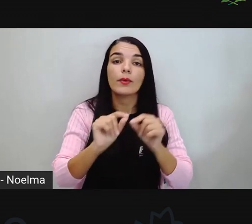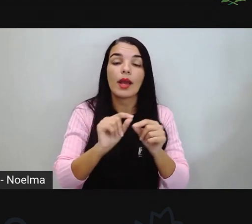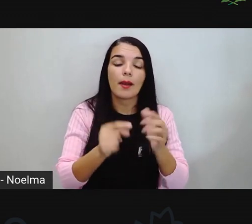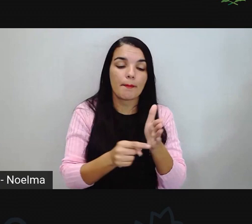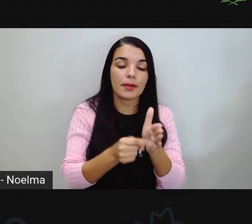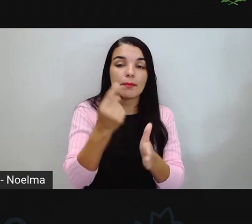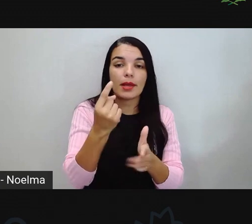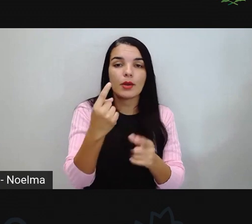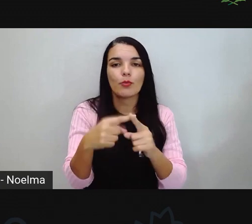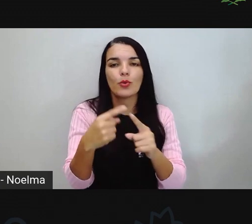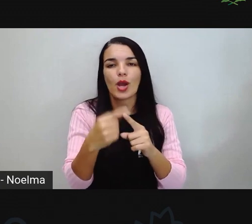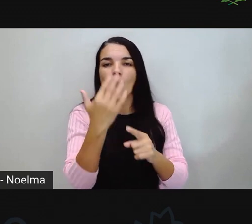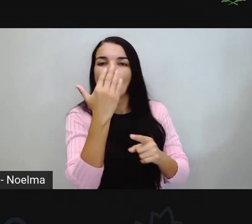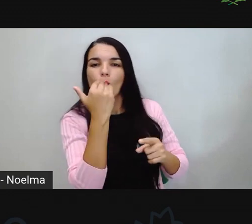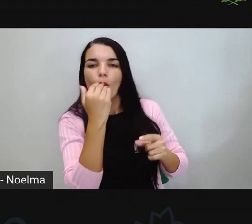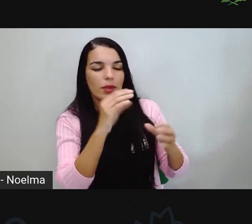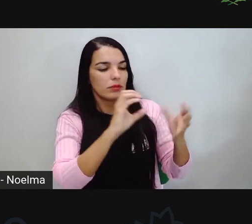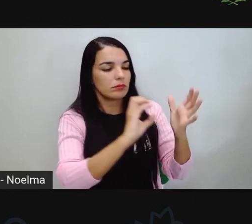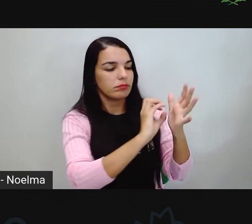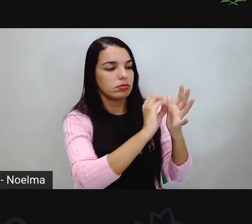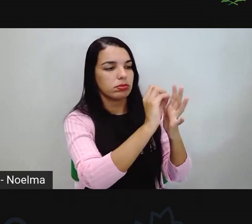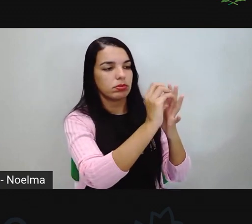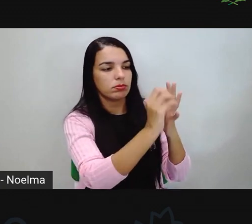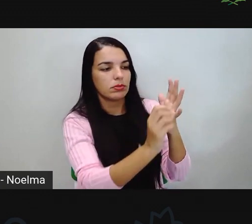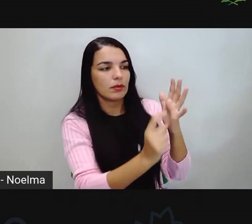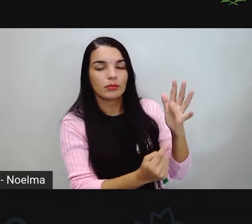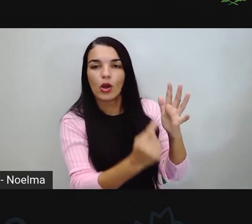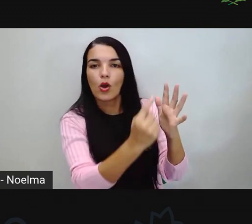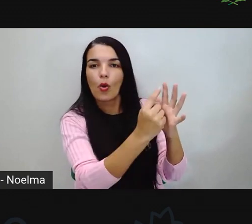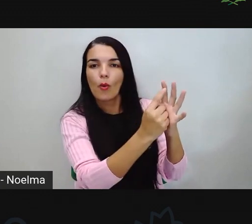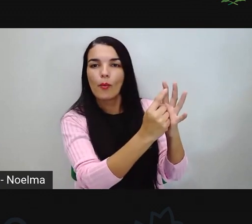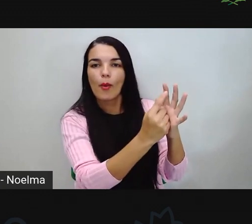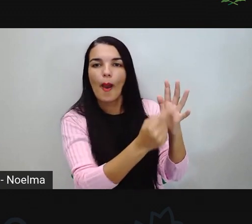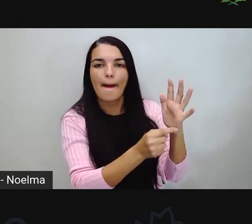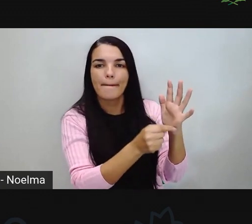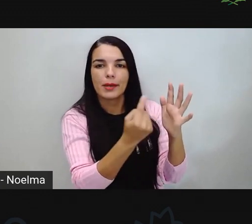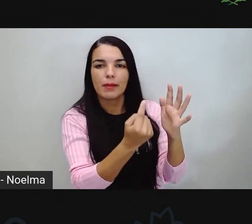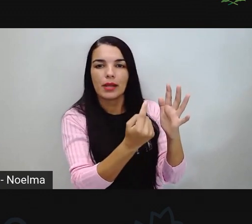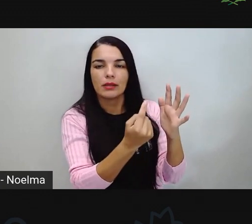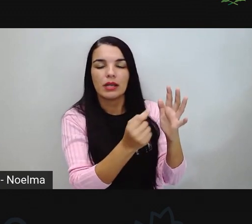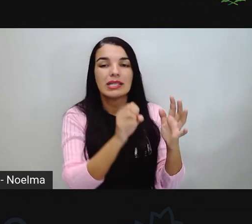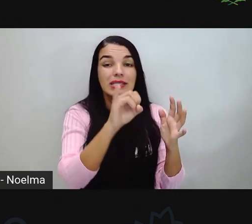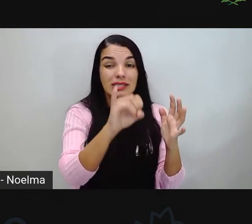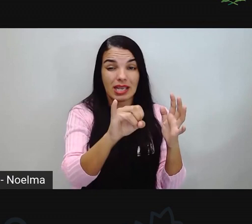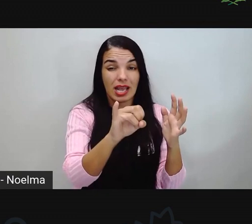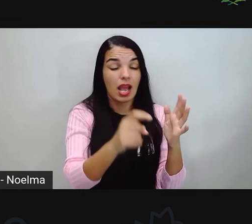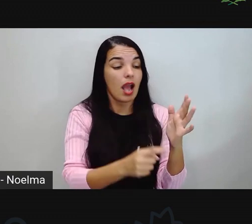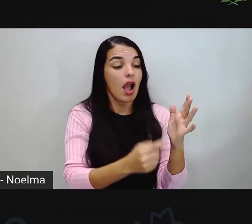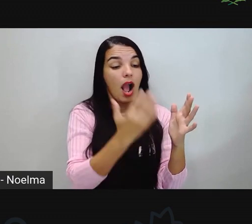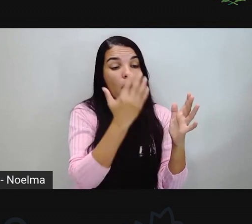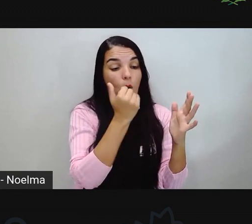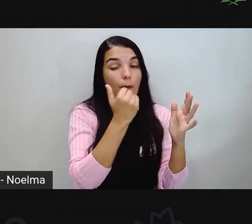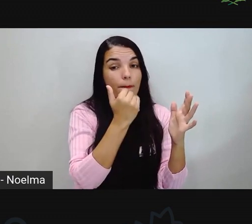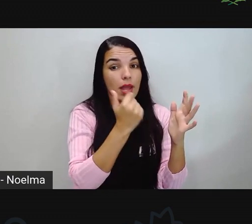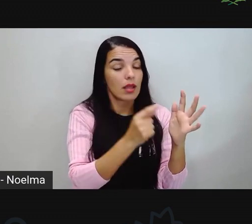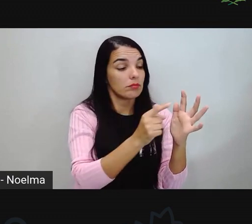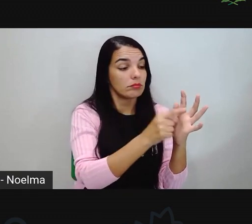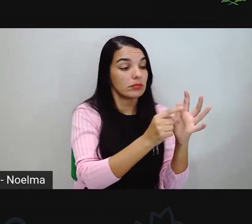primeiros consumidores dentro de uma cadeia. Quem se alimenta desse herbívoro seria um